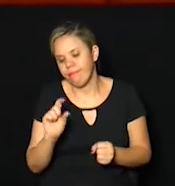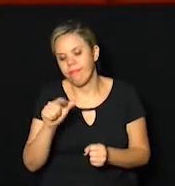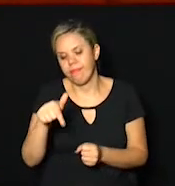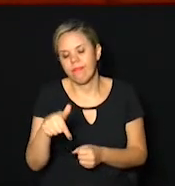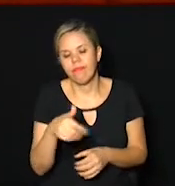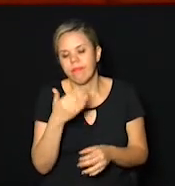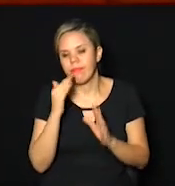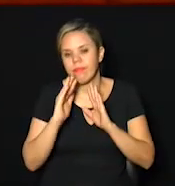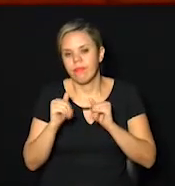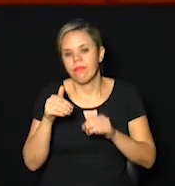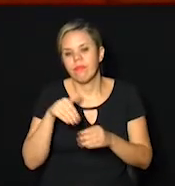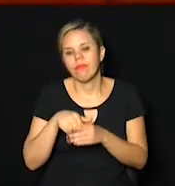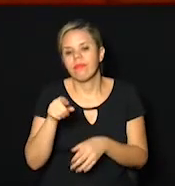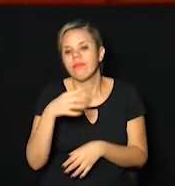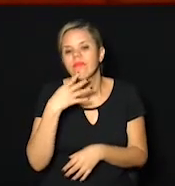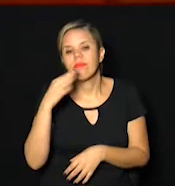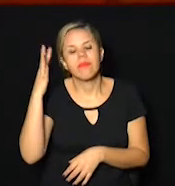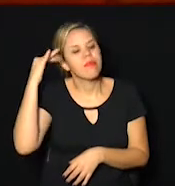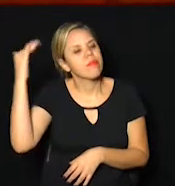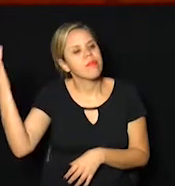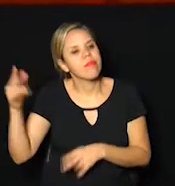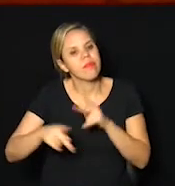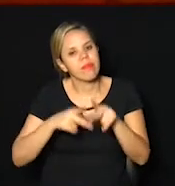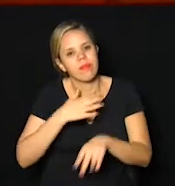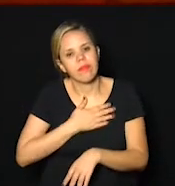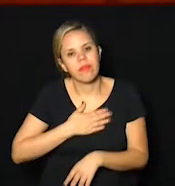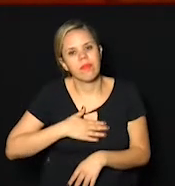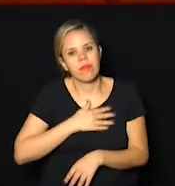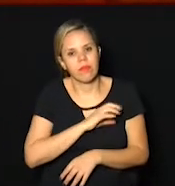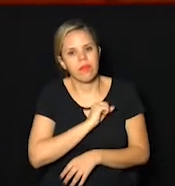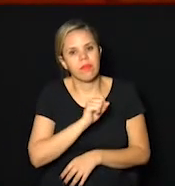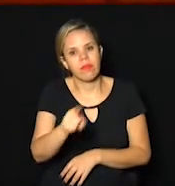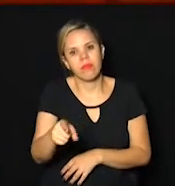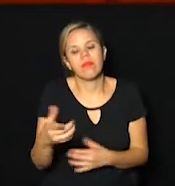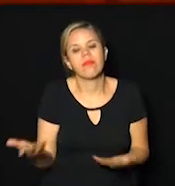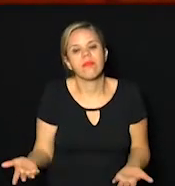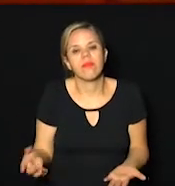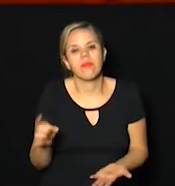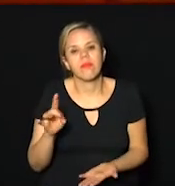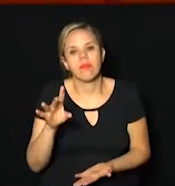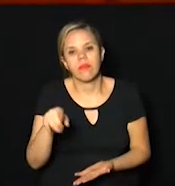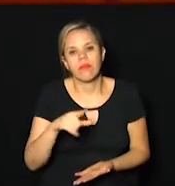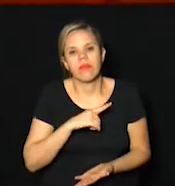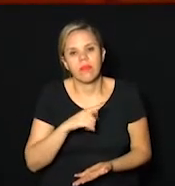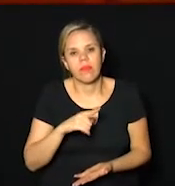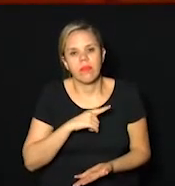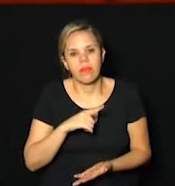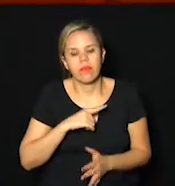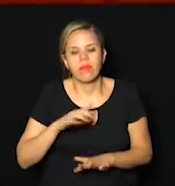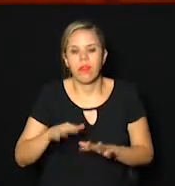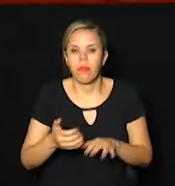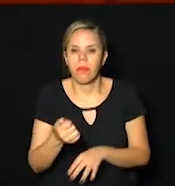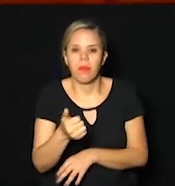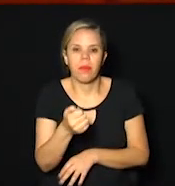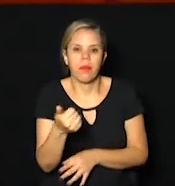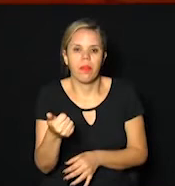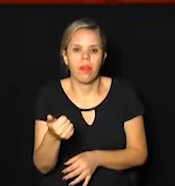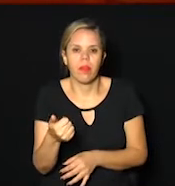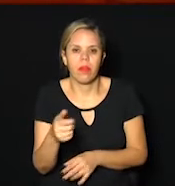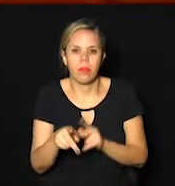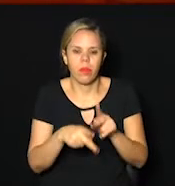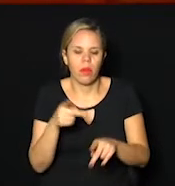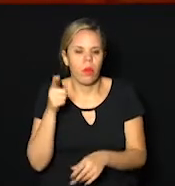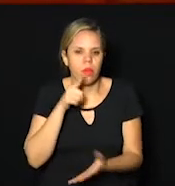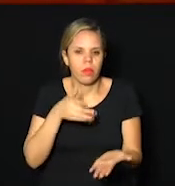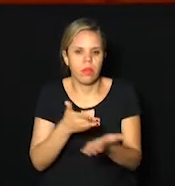você é conhecido, porque as pessoas gostam de você. Se é só isso que você tem, talvez seja muito pouco. Tem gente que consegue se eleger